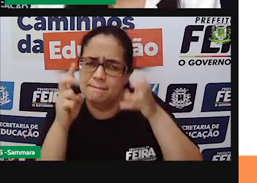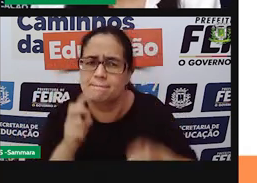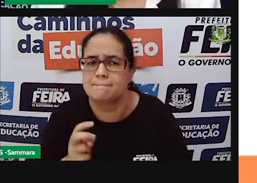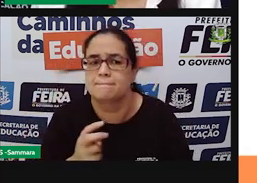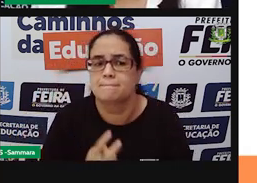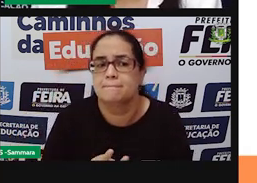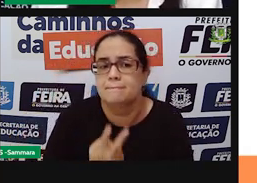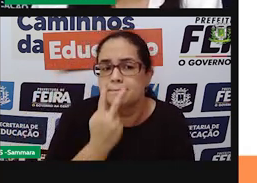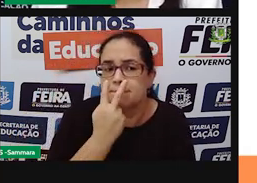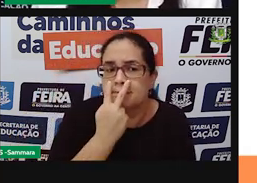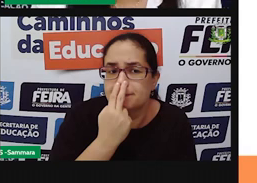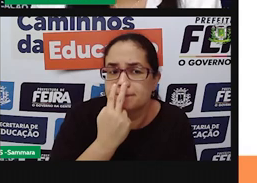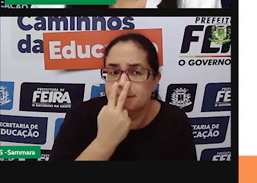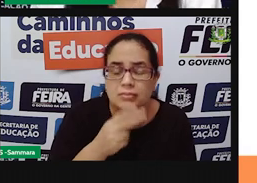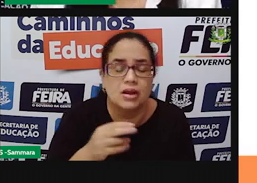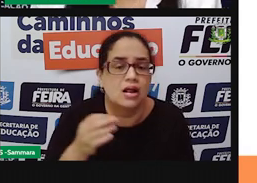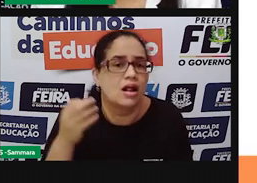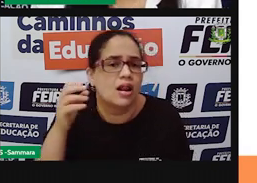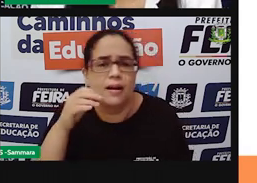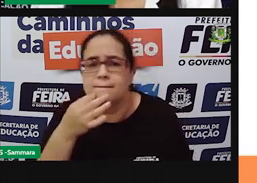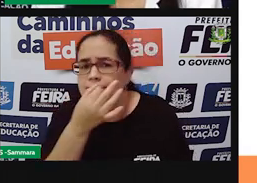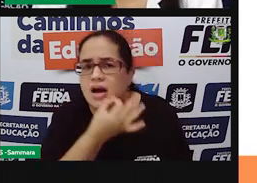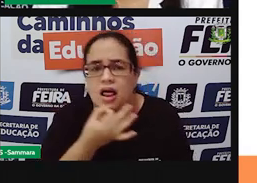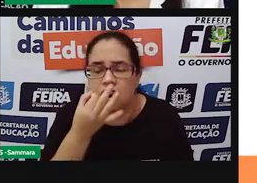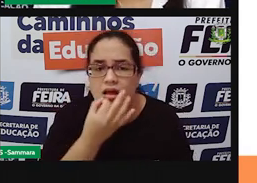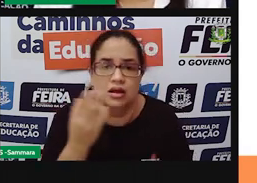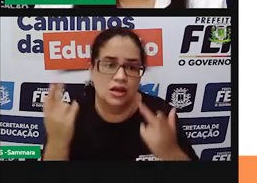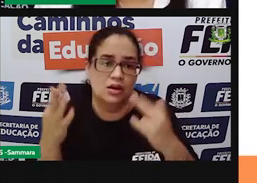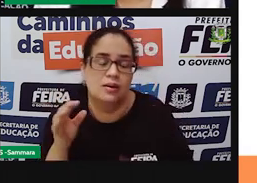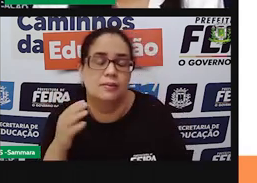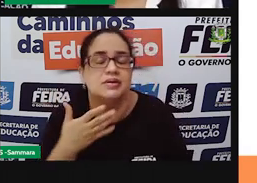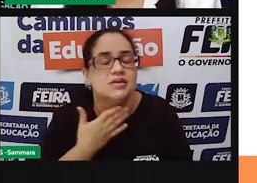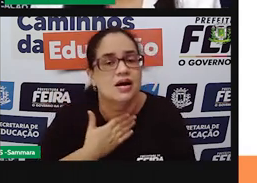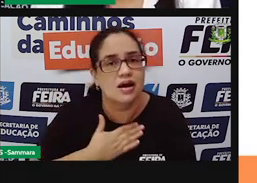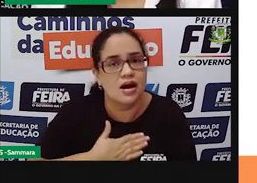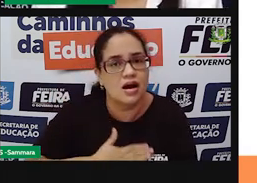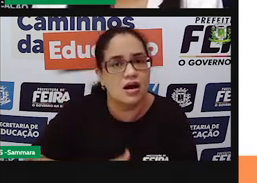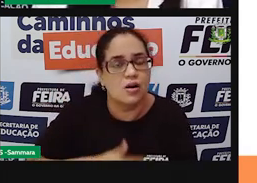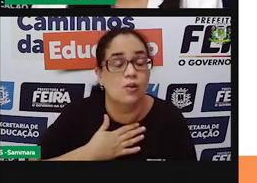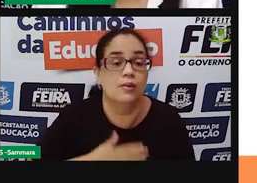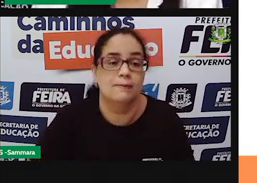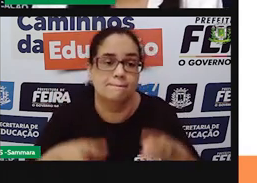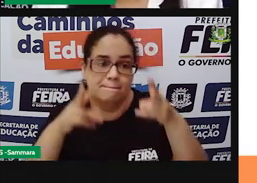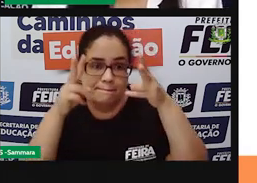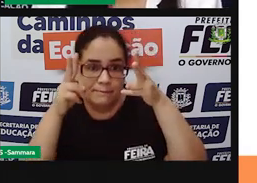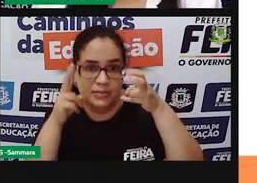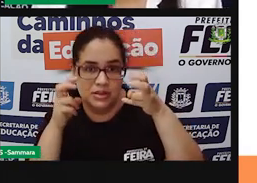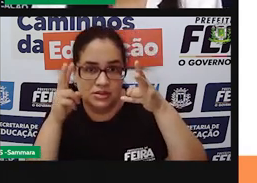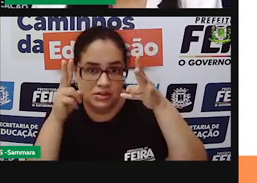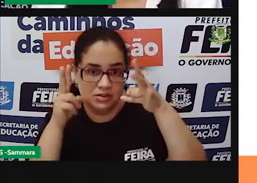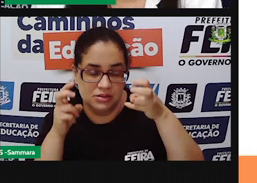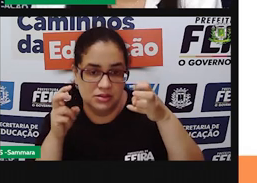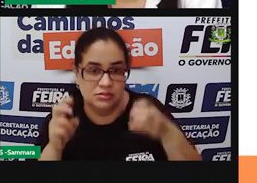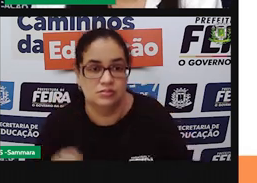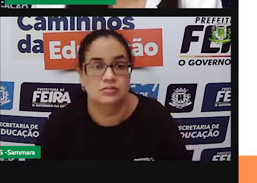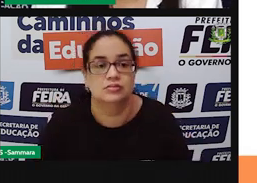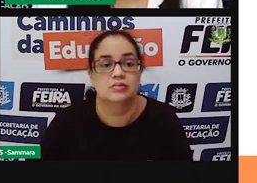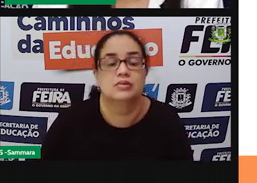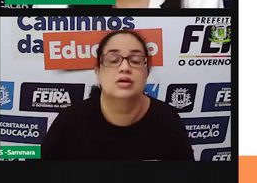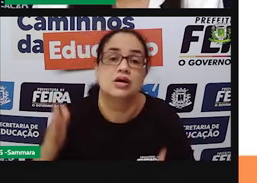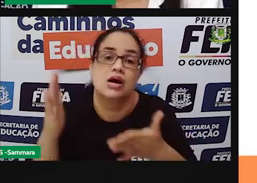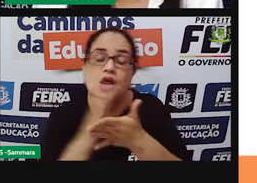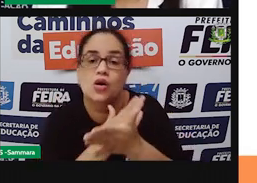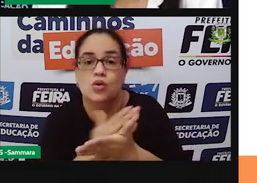eles têm, assim, a mesma pronúncia. Quando a gente fala mais devagar, a gente percebe que existe sim, né?